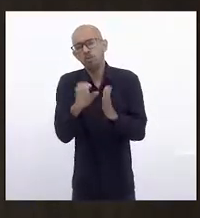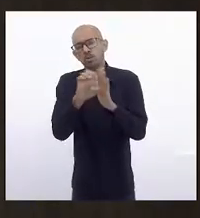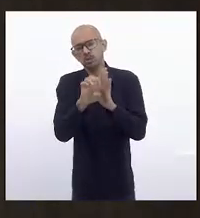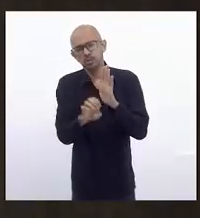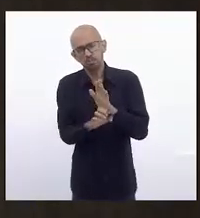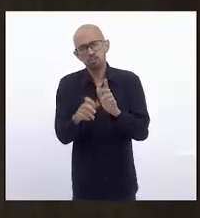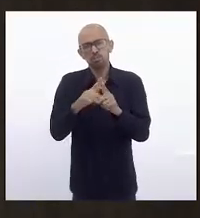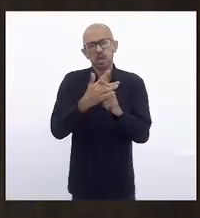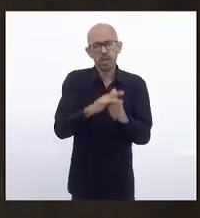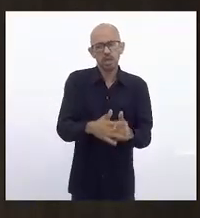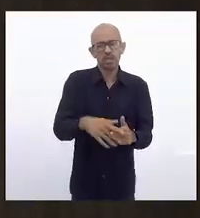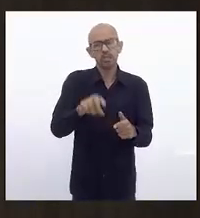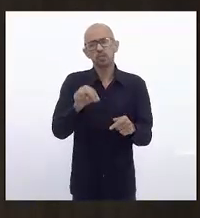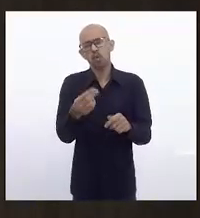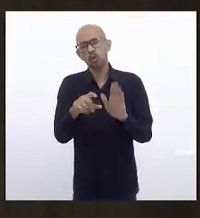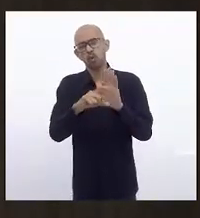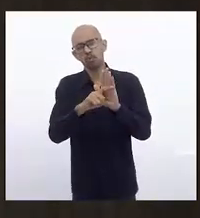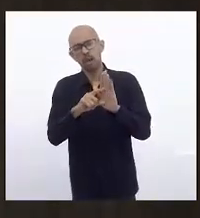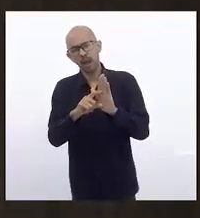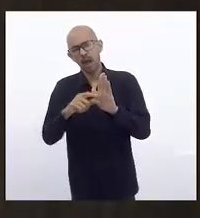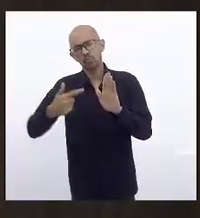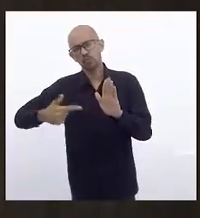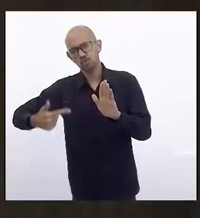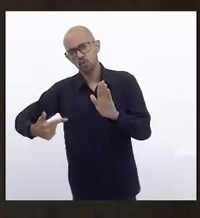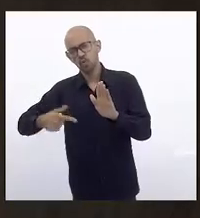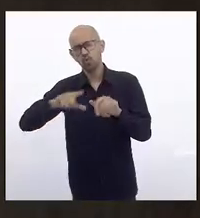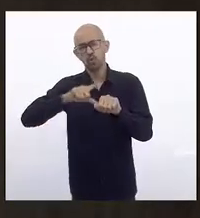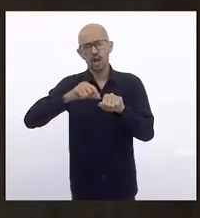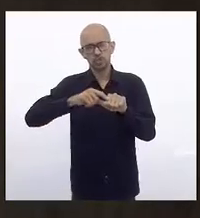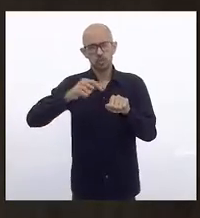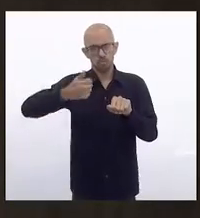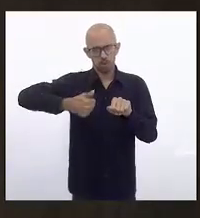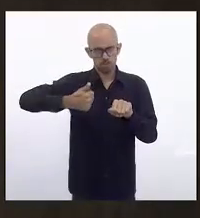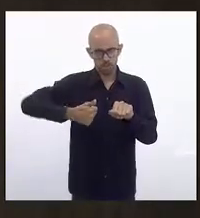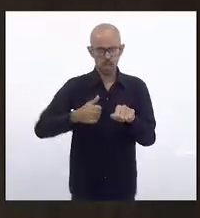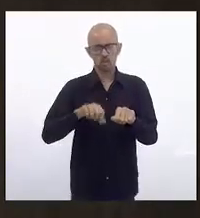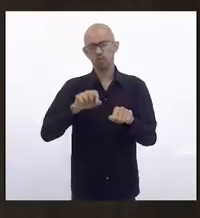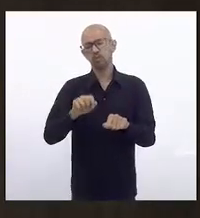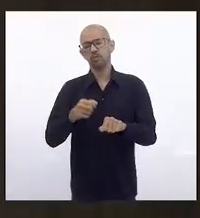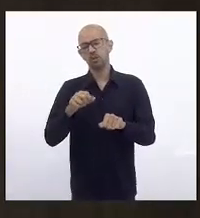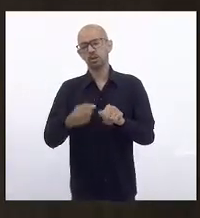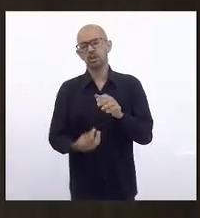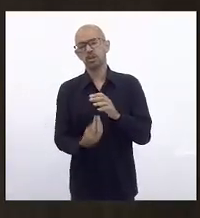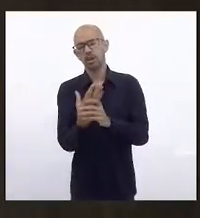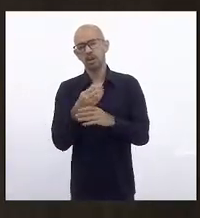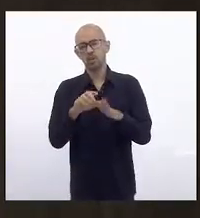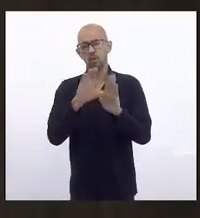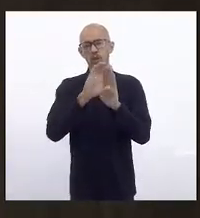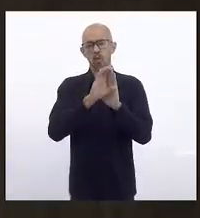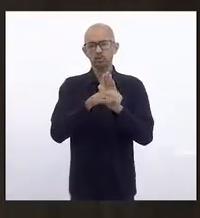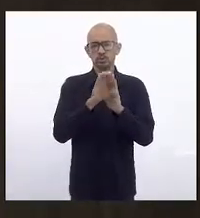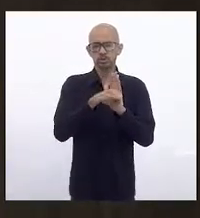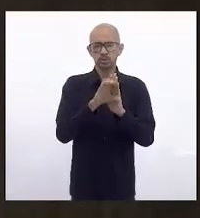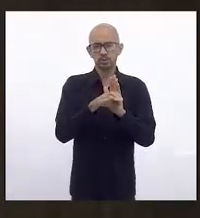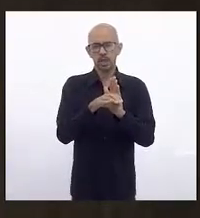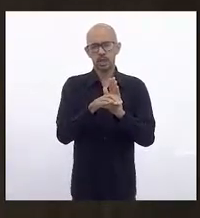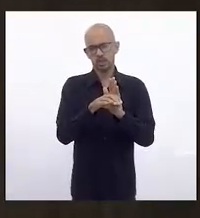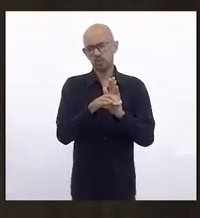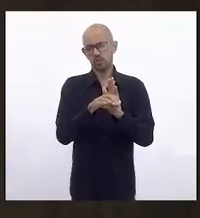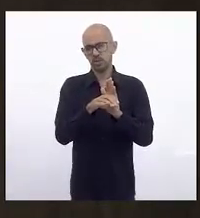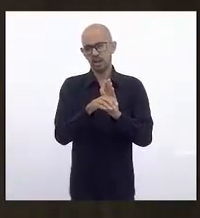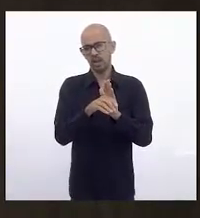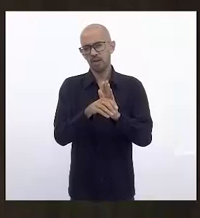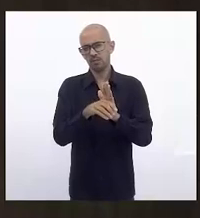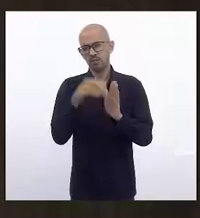seja no parágrafo 2º do artigo 1º, trazendo a definição um pouco aquém